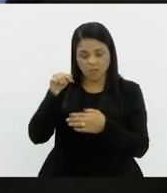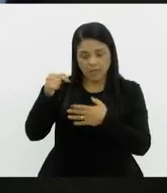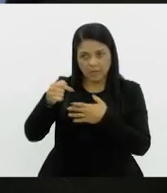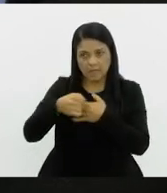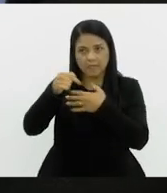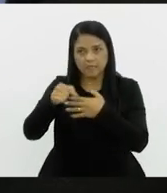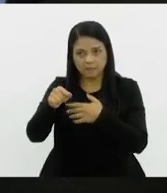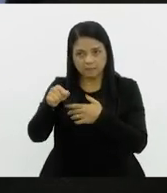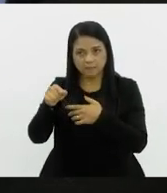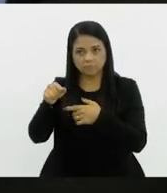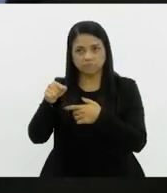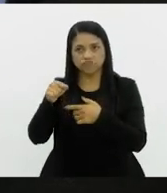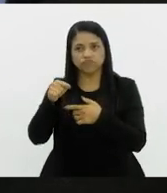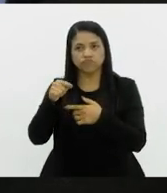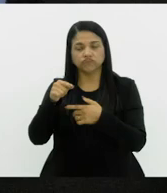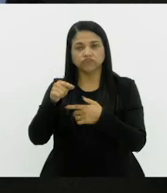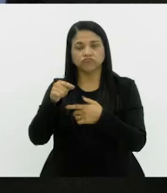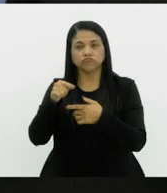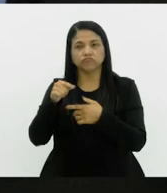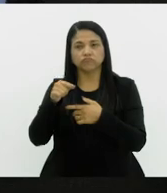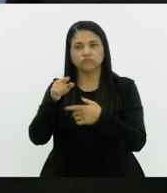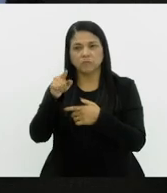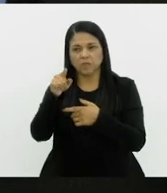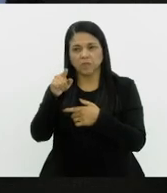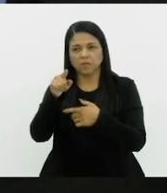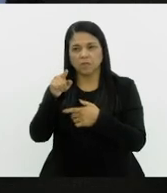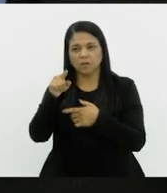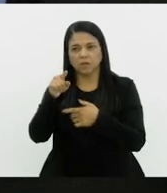localizar, salvo engano, acho que é o transponder ali.